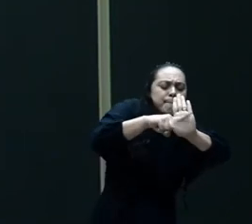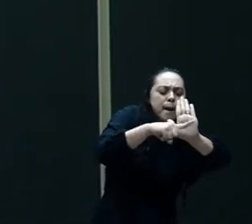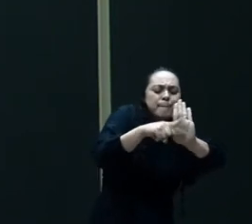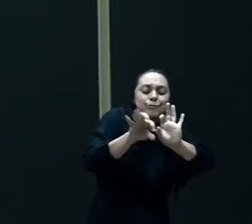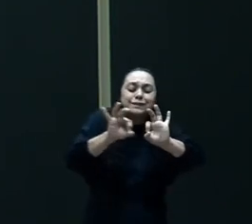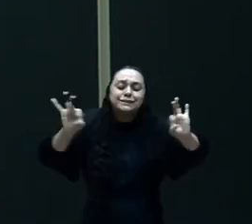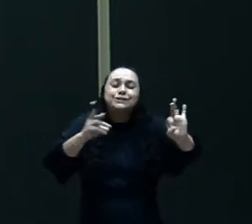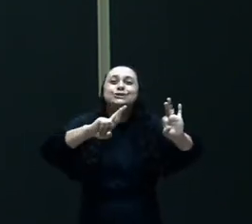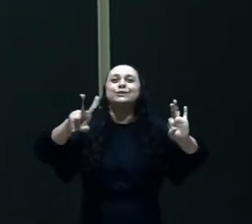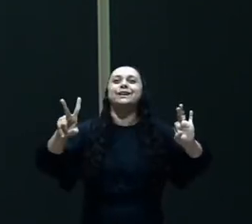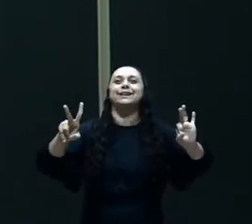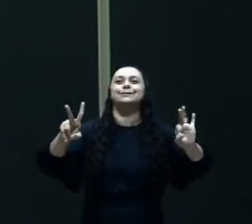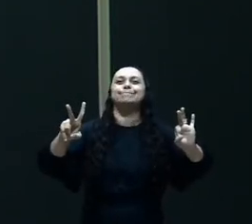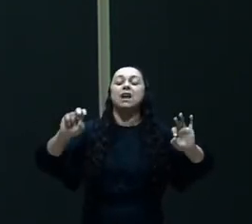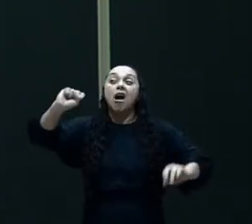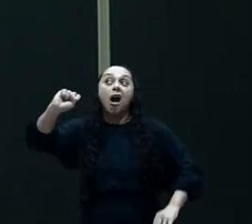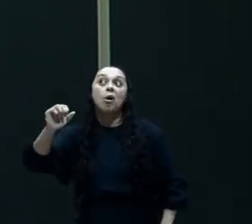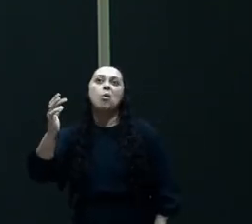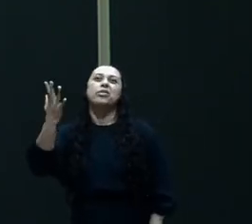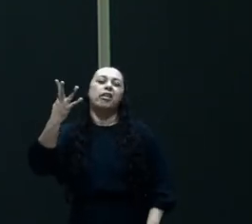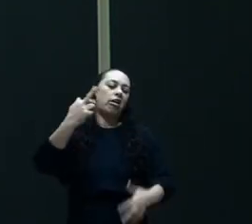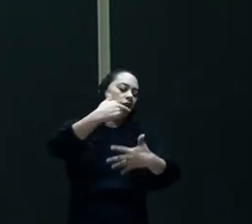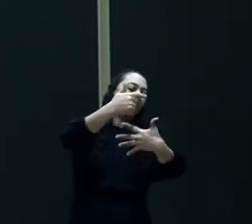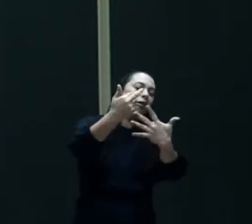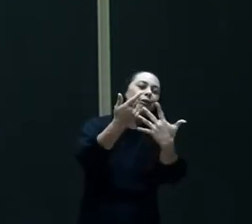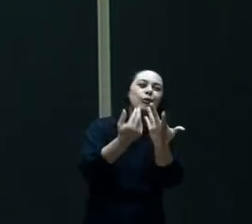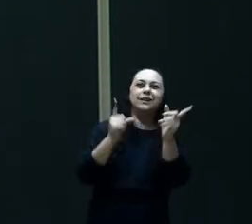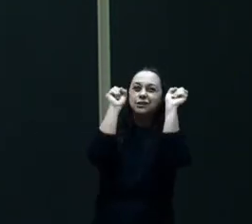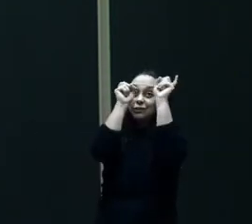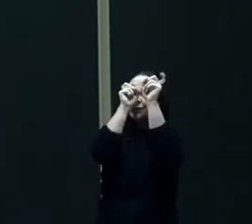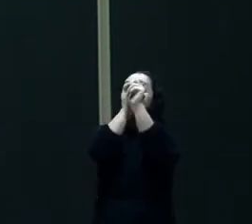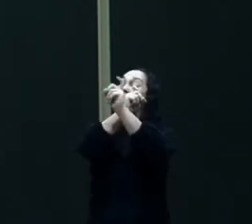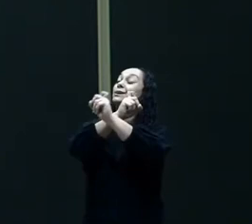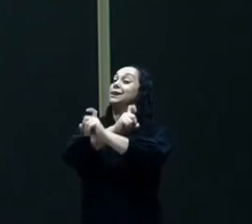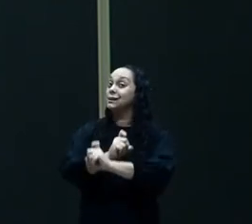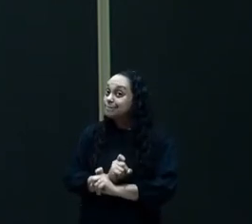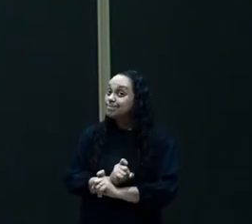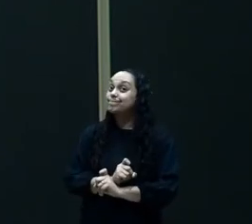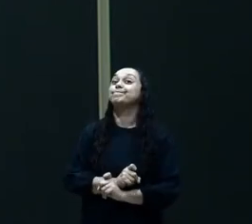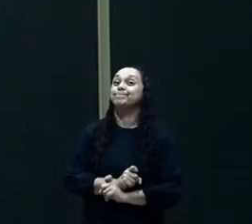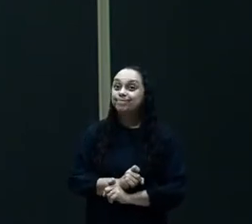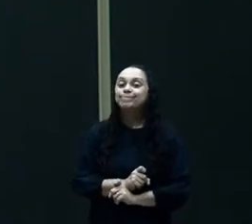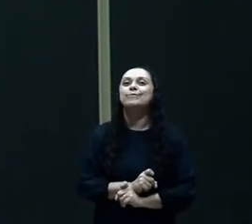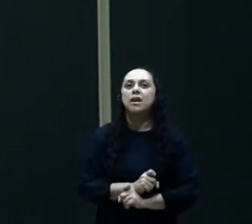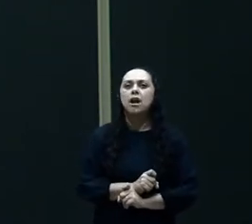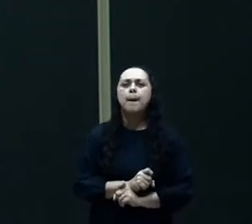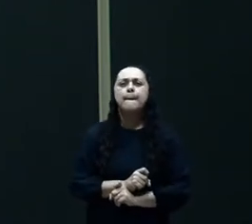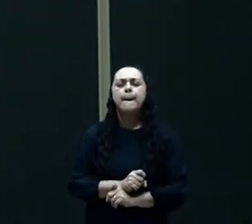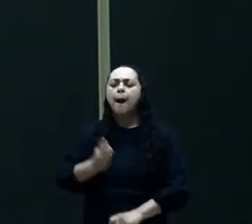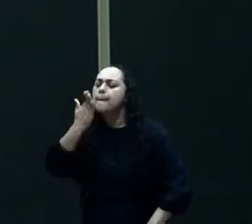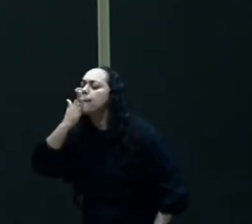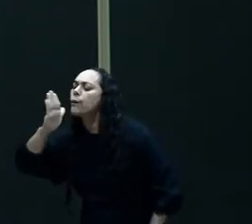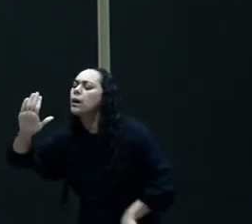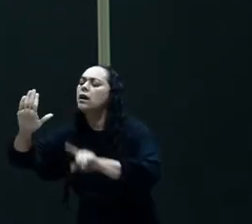acontece coisas desagradáveis que nos põe à prova a promessa gera